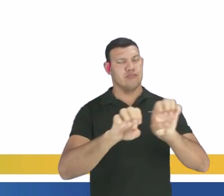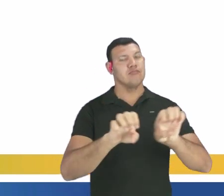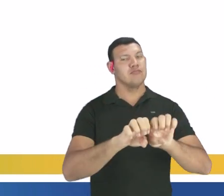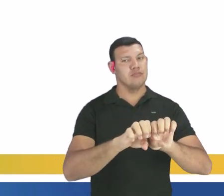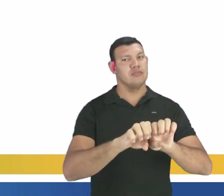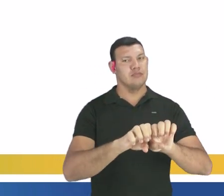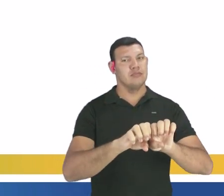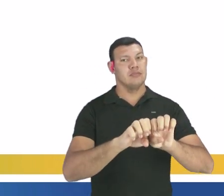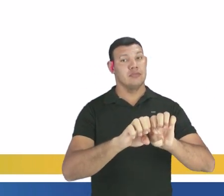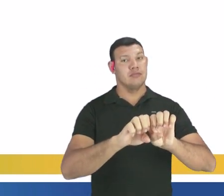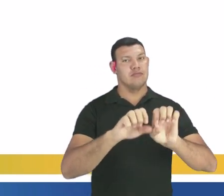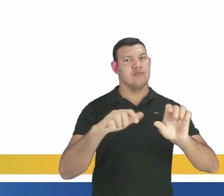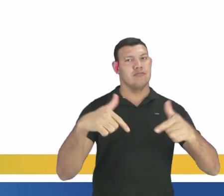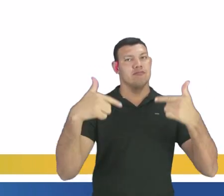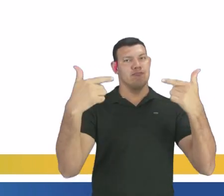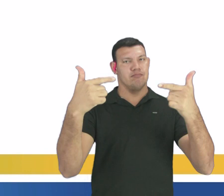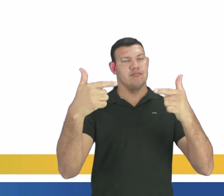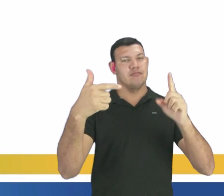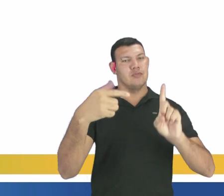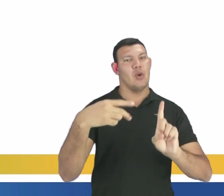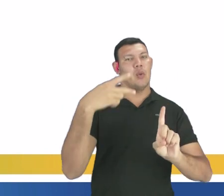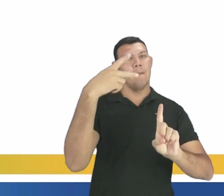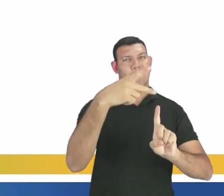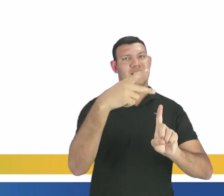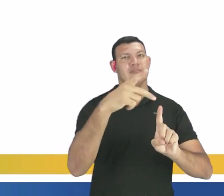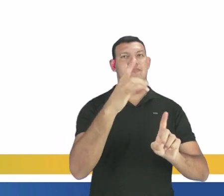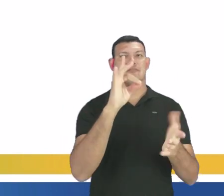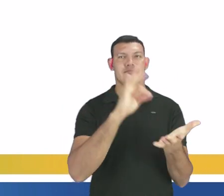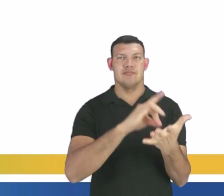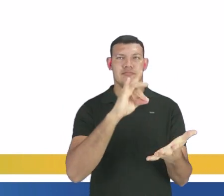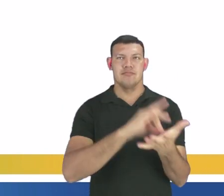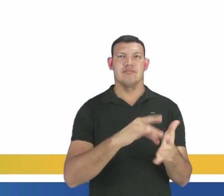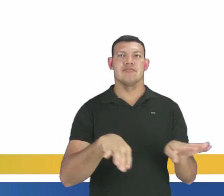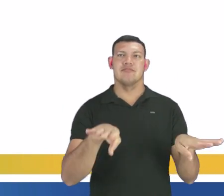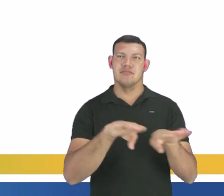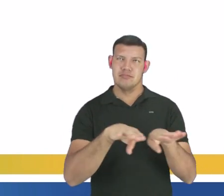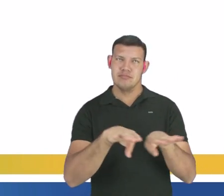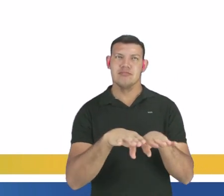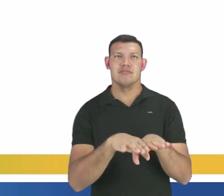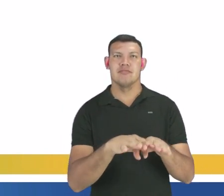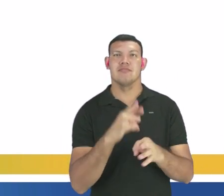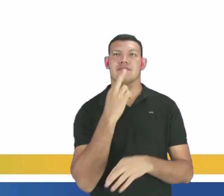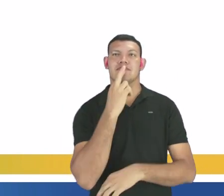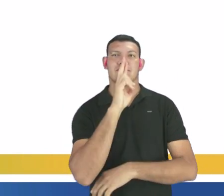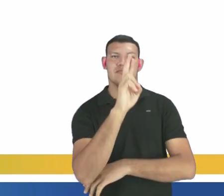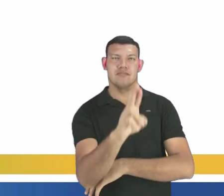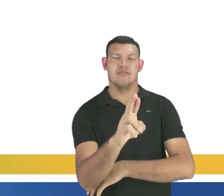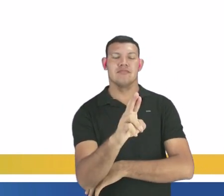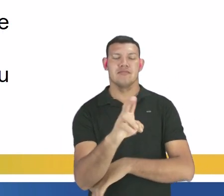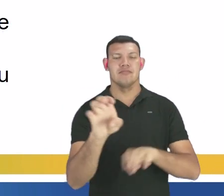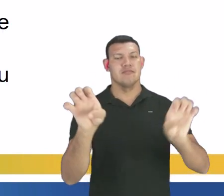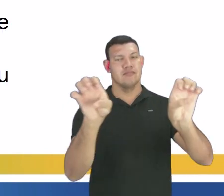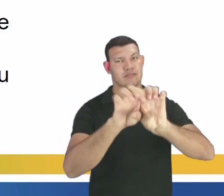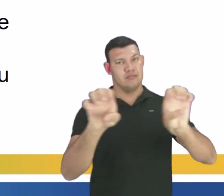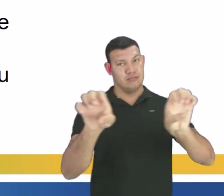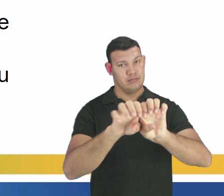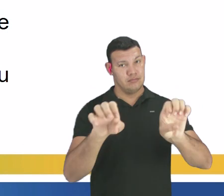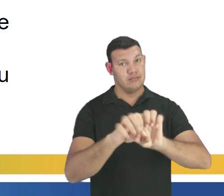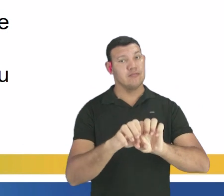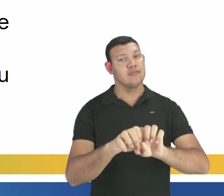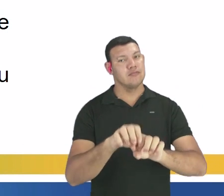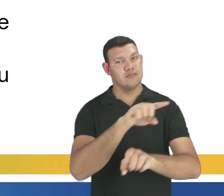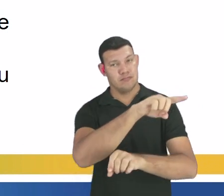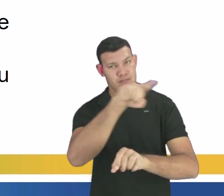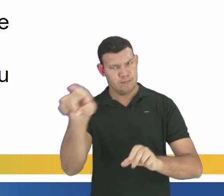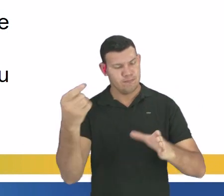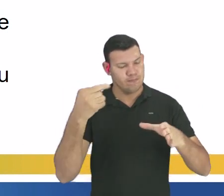reais. O seu conjugado também é raiz dessa equação. E aí vale a pena vocês